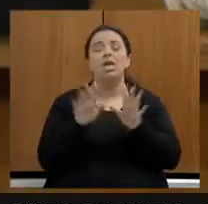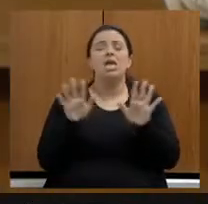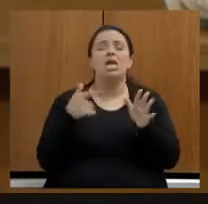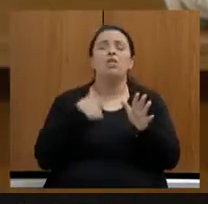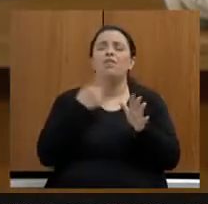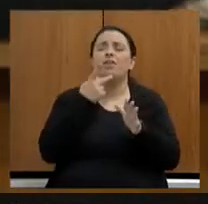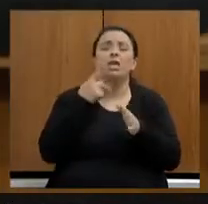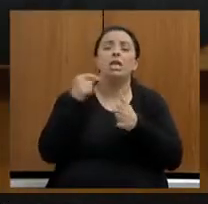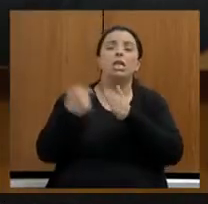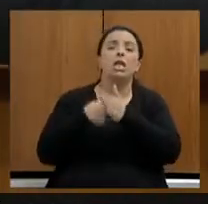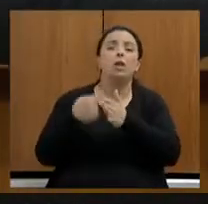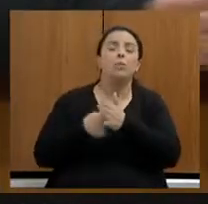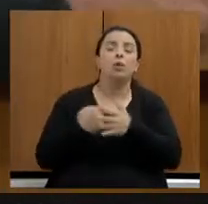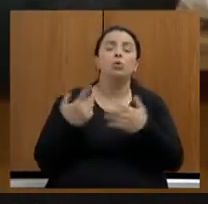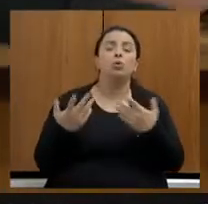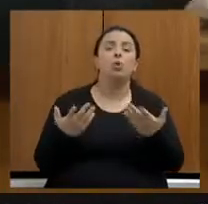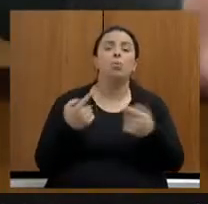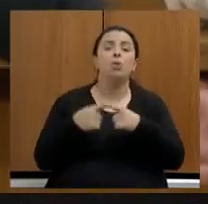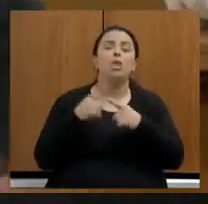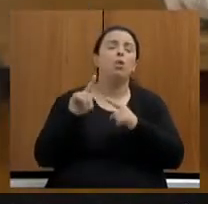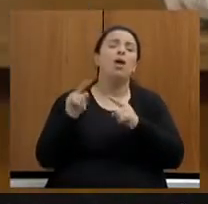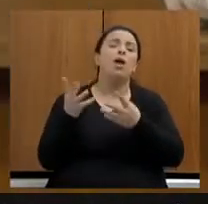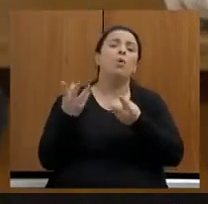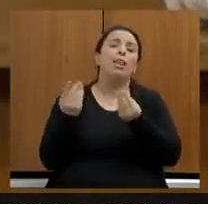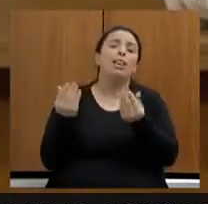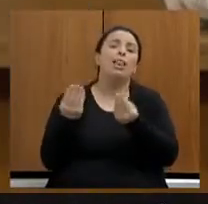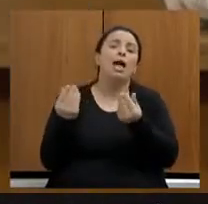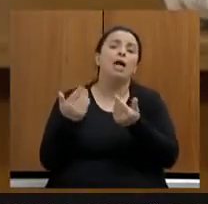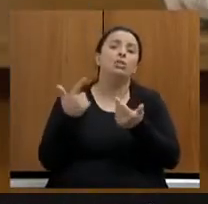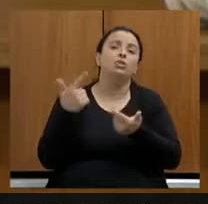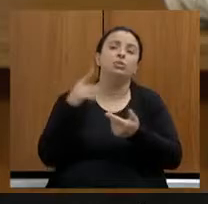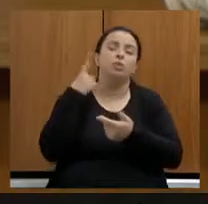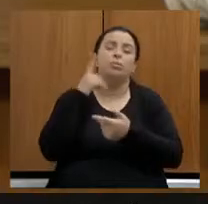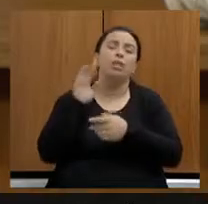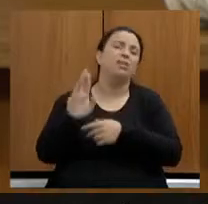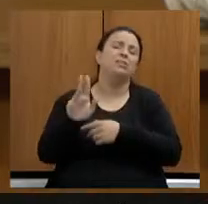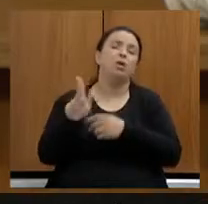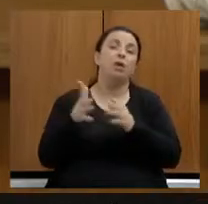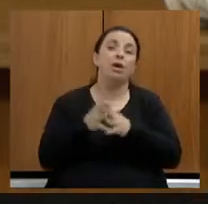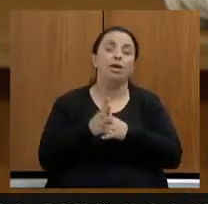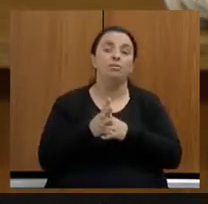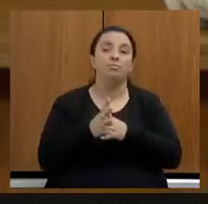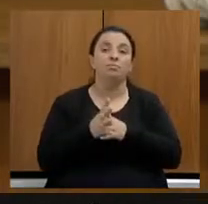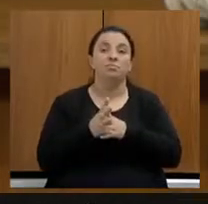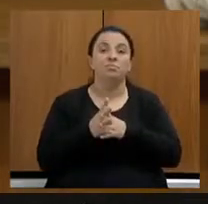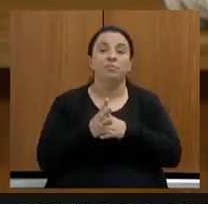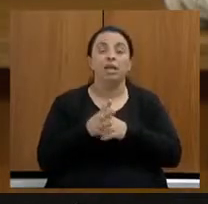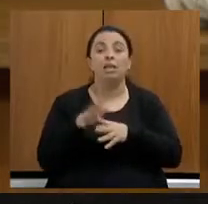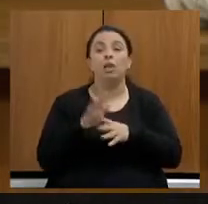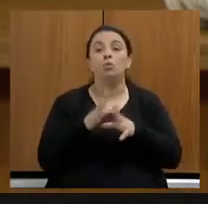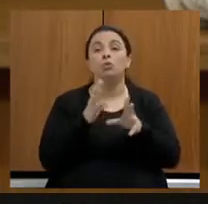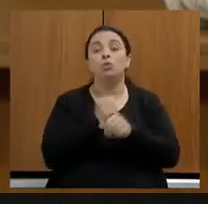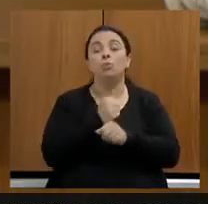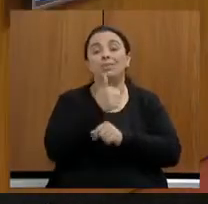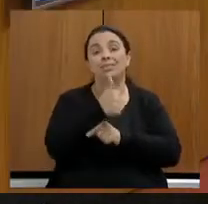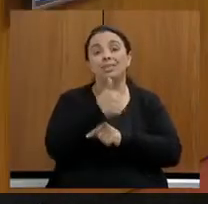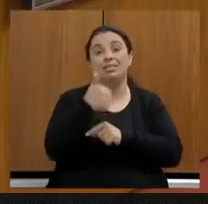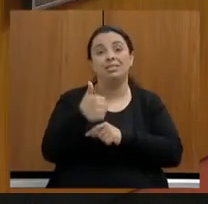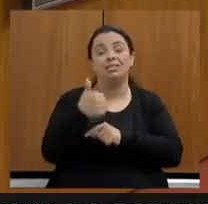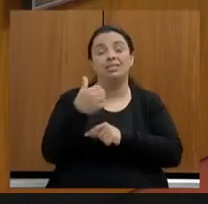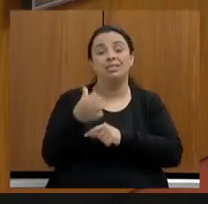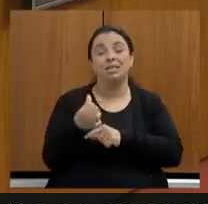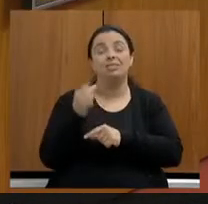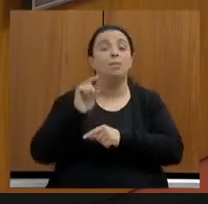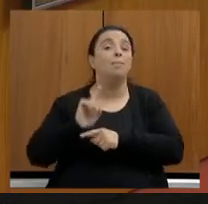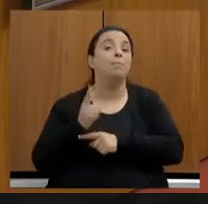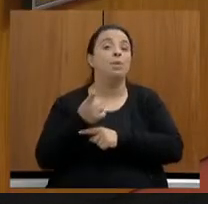vezes aquela que nesse município Deputado é que fica o aluno mais assistido né são 116 mil estudantes da rede estadual